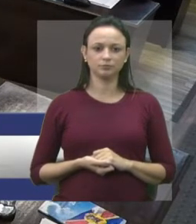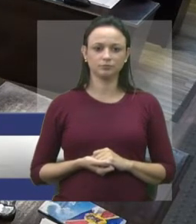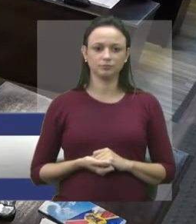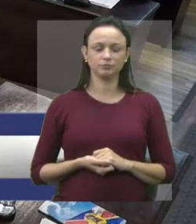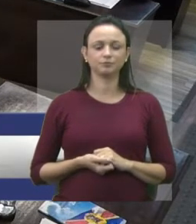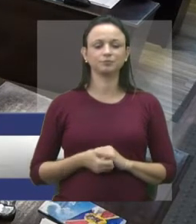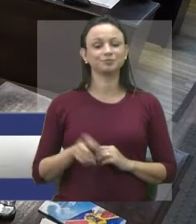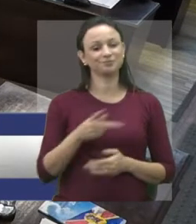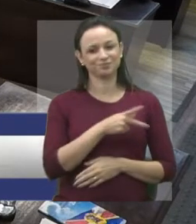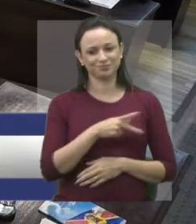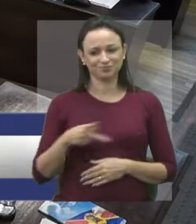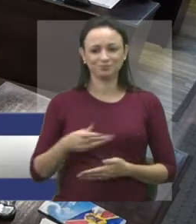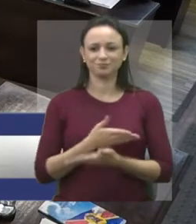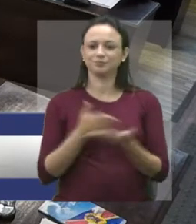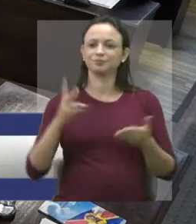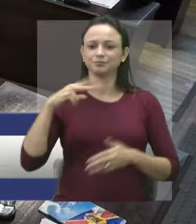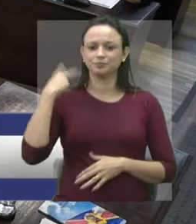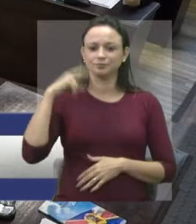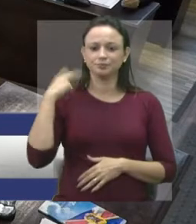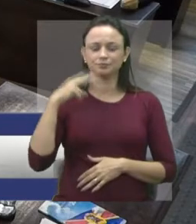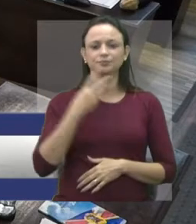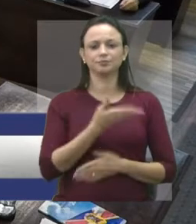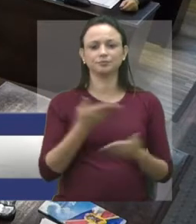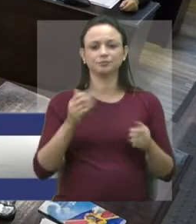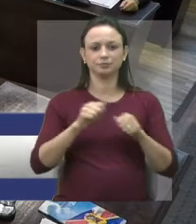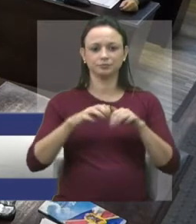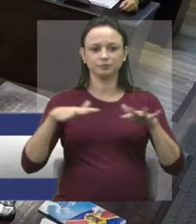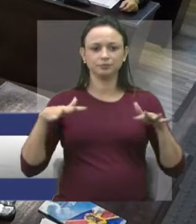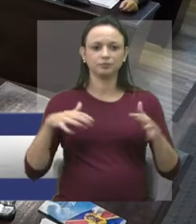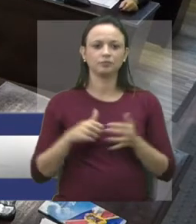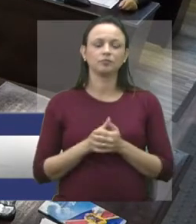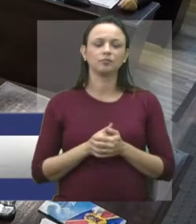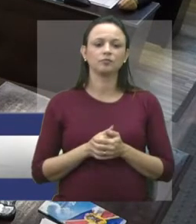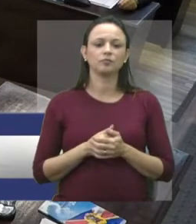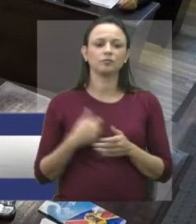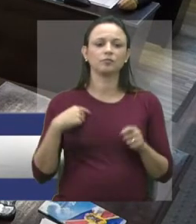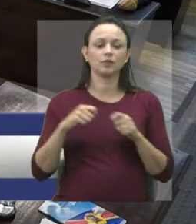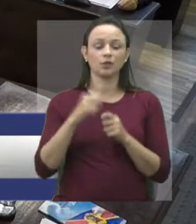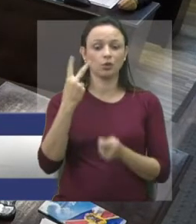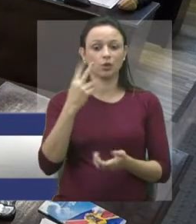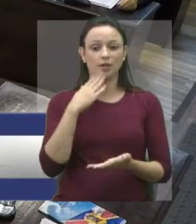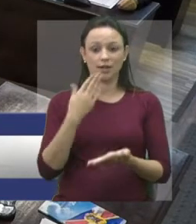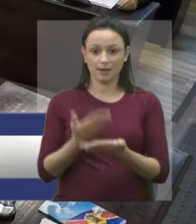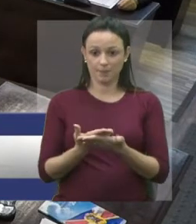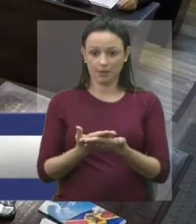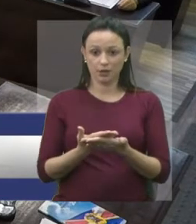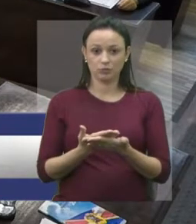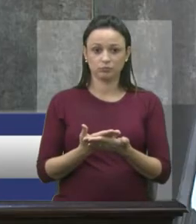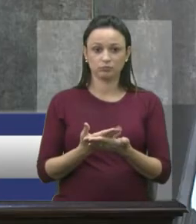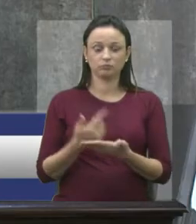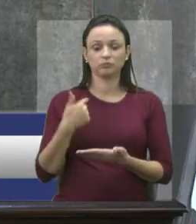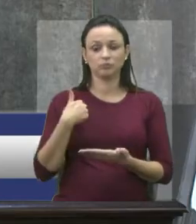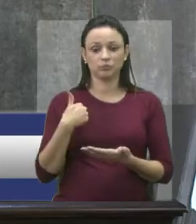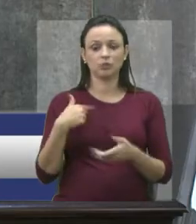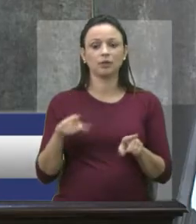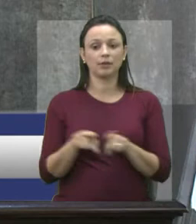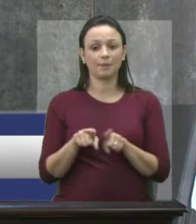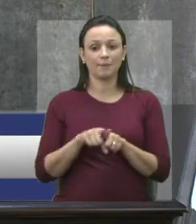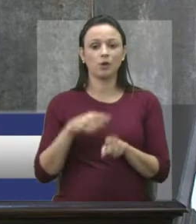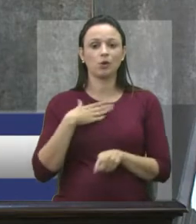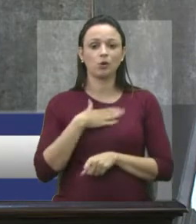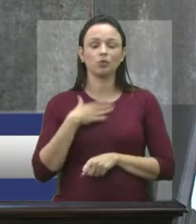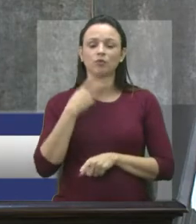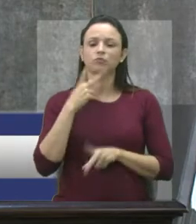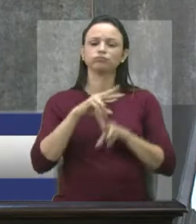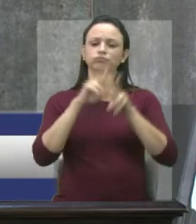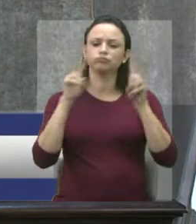Senhor presidente, senhores vereadores, o público, nós fizemos dois requerimentos. E eu também gostaria de tocar no assunto